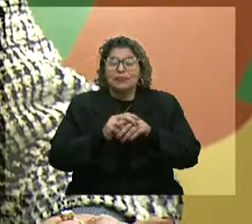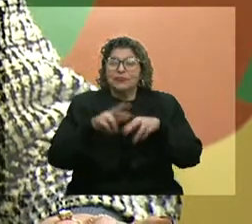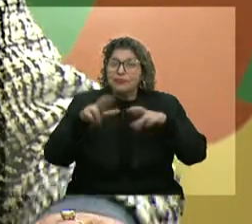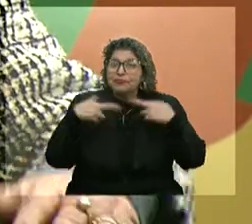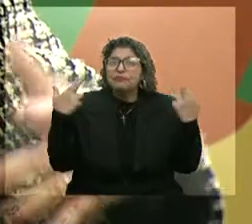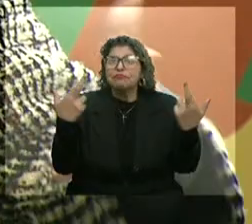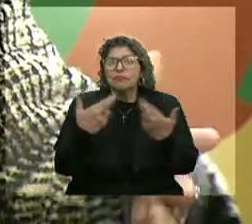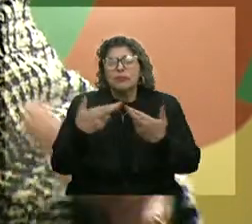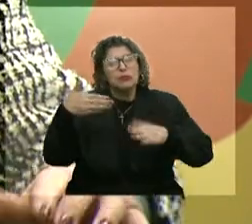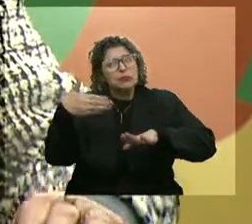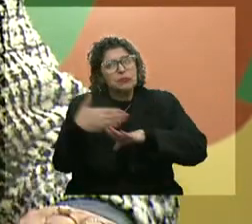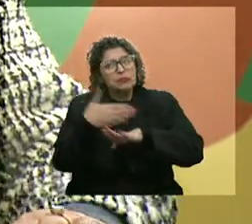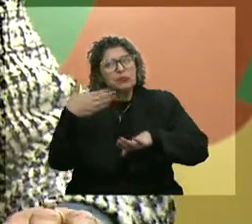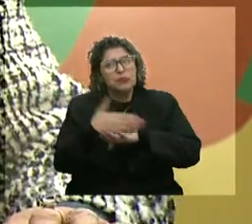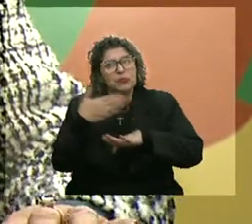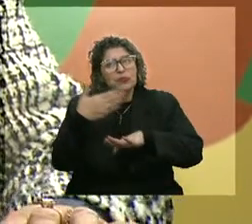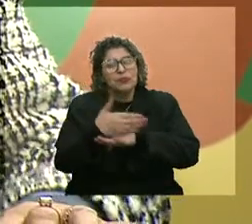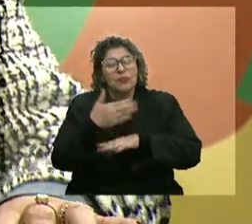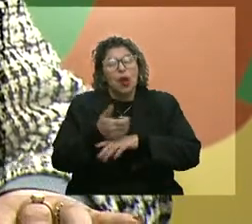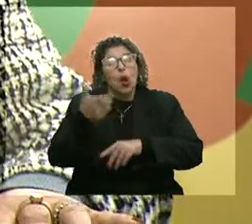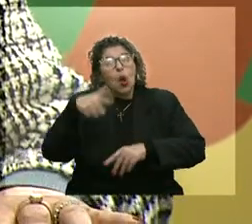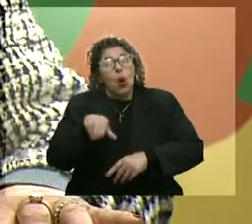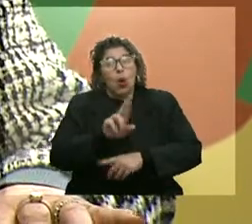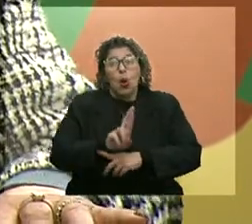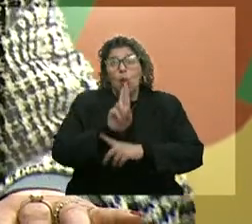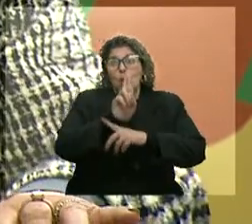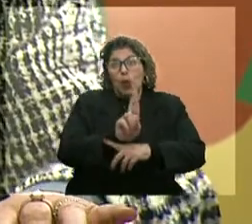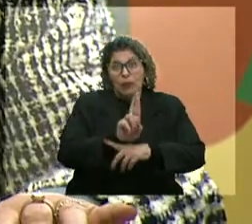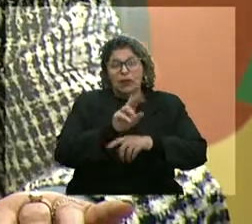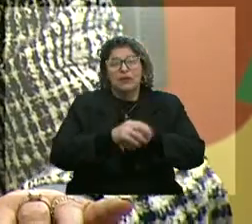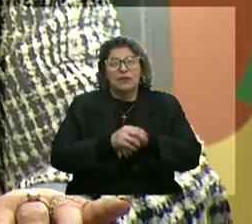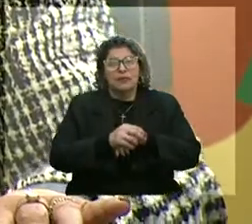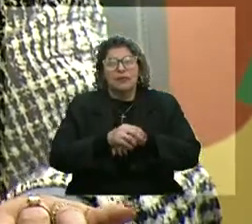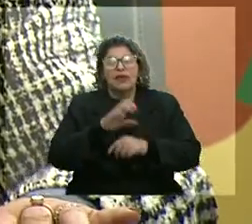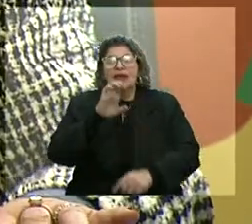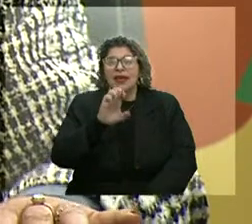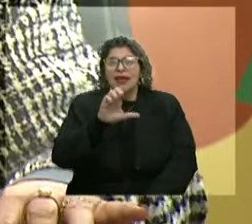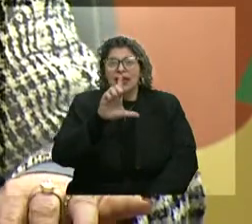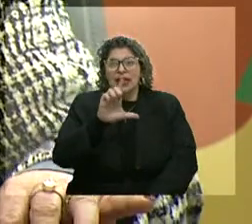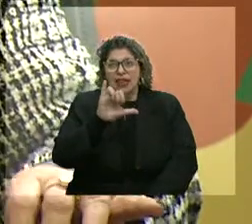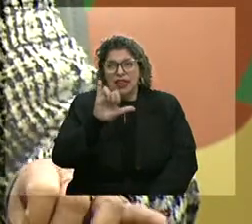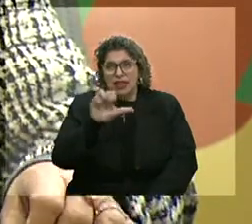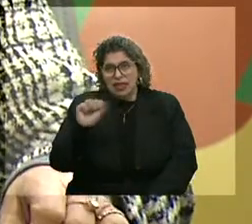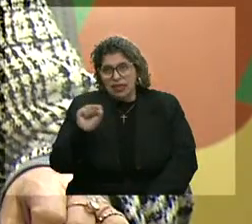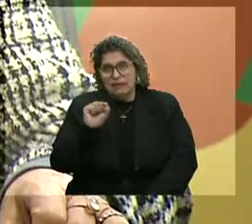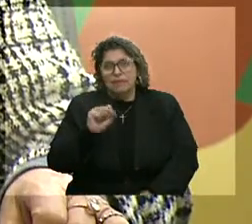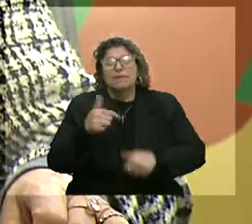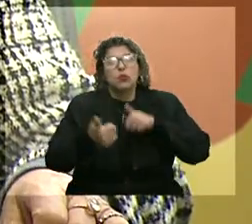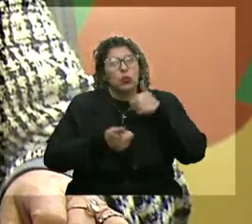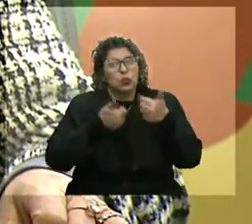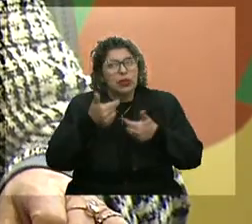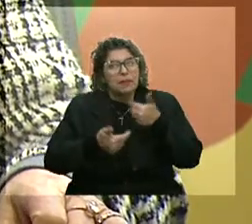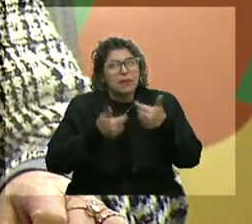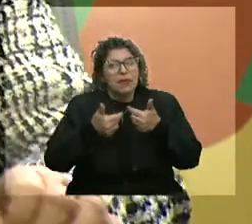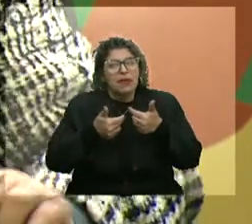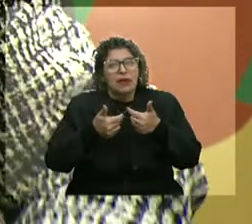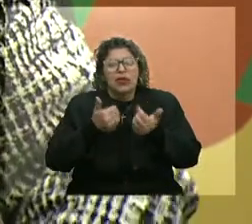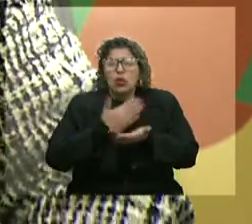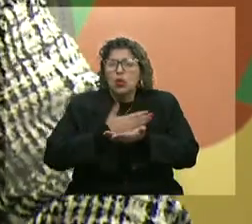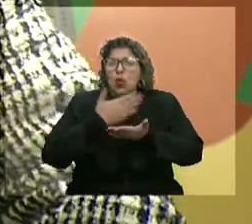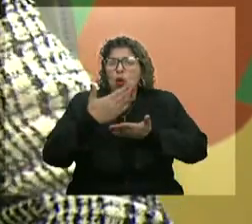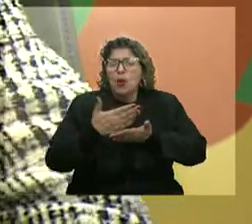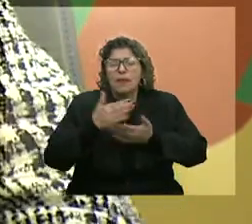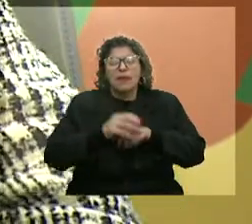esteve presente alguém que o representasse. E cumprimentar a Elis pelo trabalho. Eu ajudei desde o